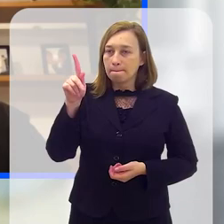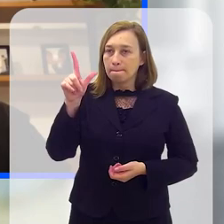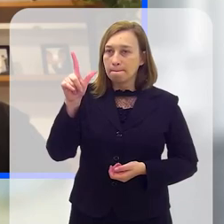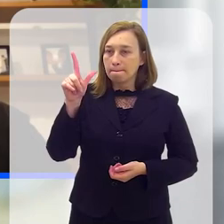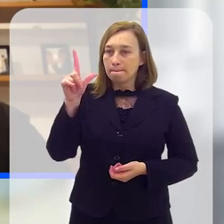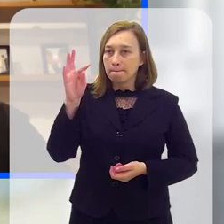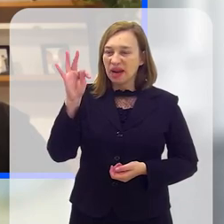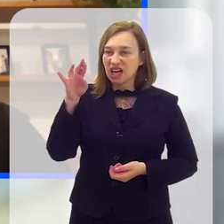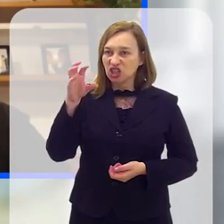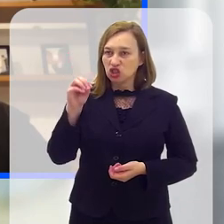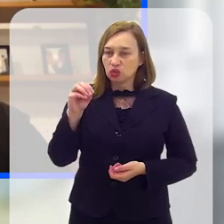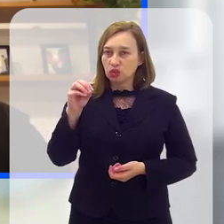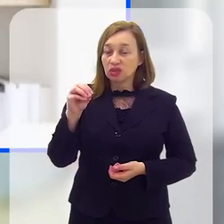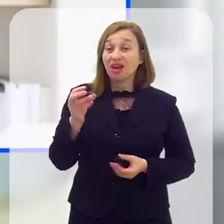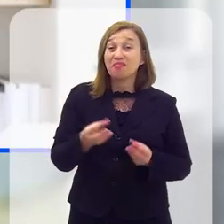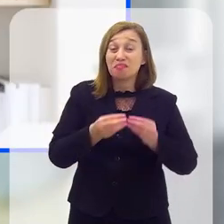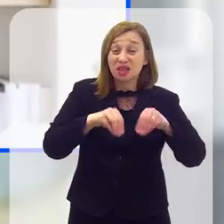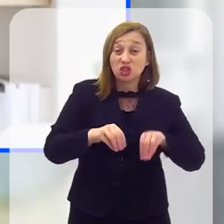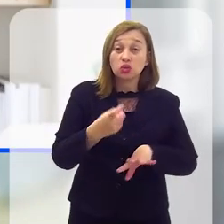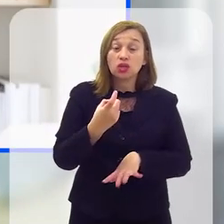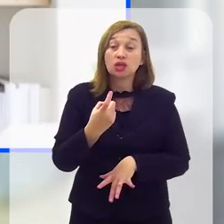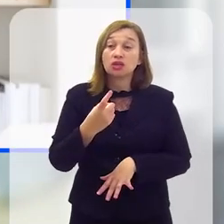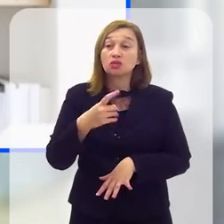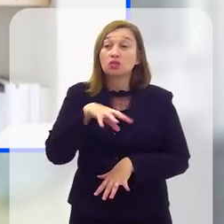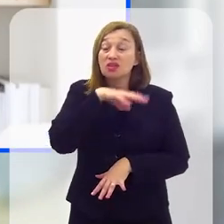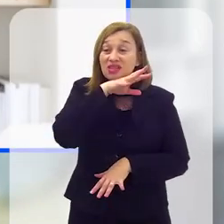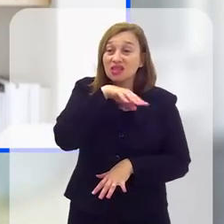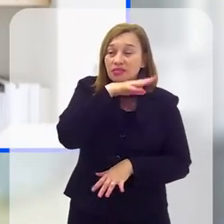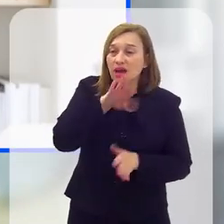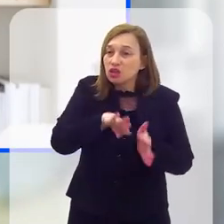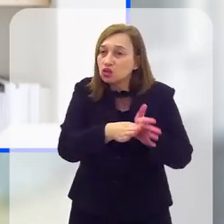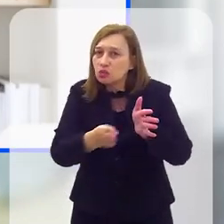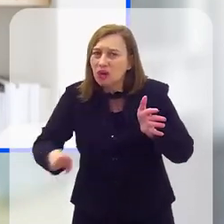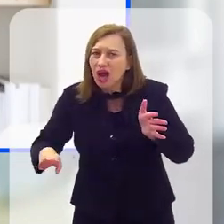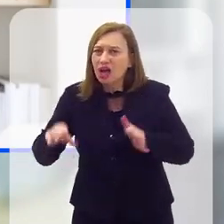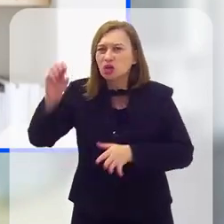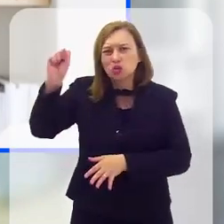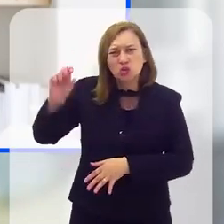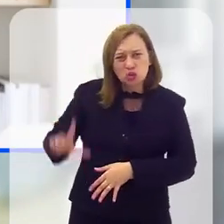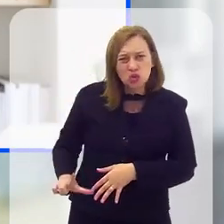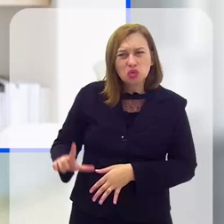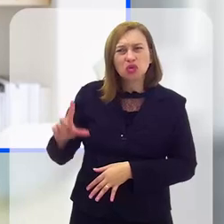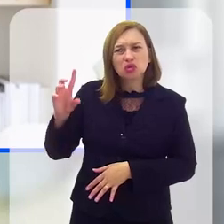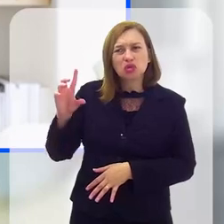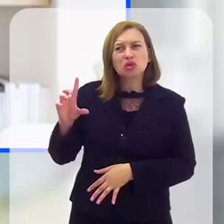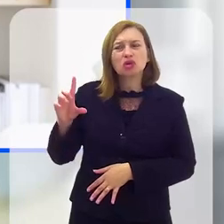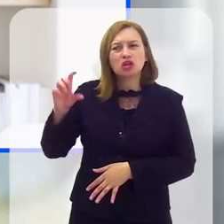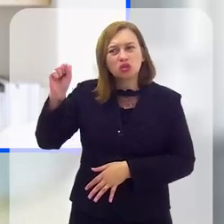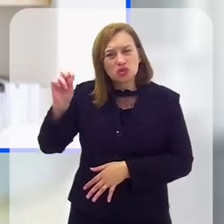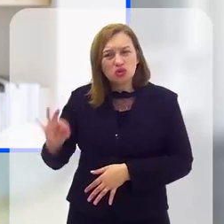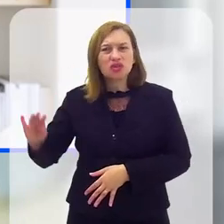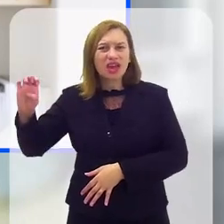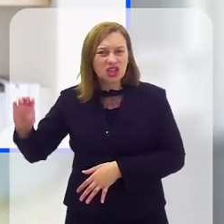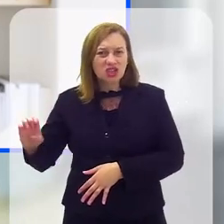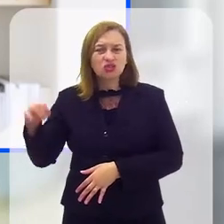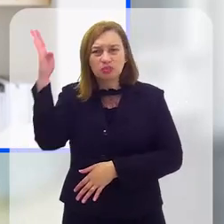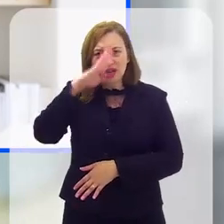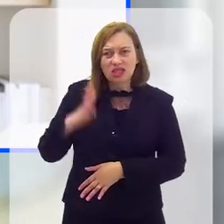está afetando aí os animais marinhos. E parece que no sul, sudeste do Brasil, um estudo feito entre